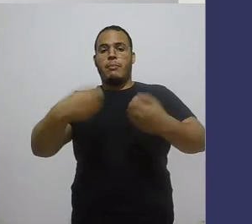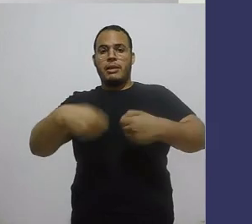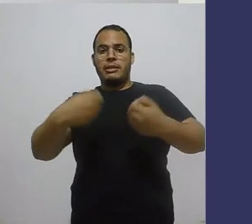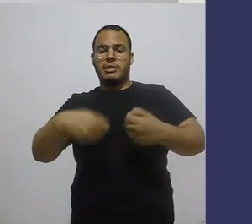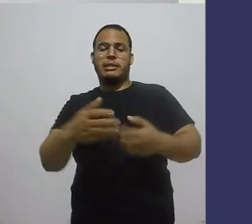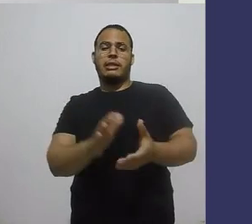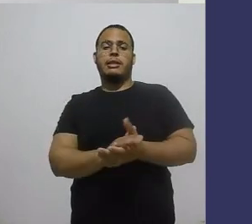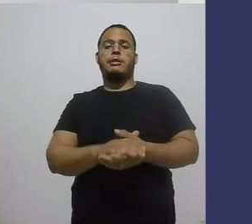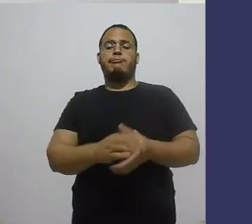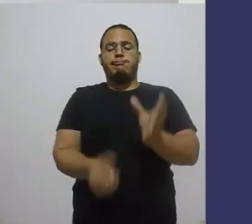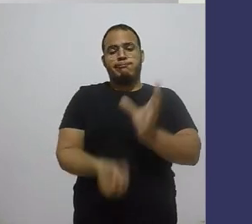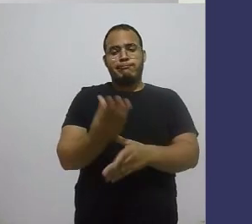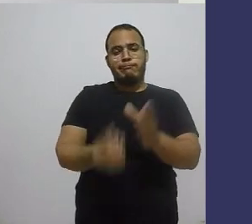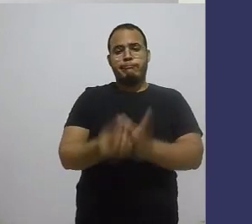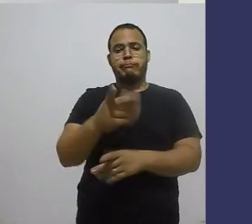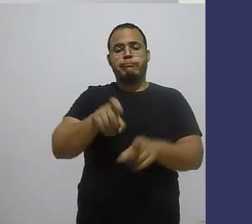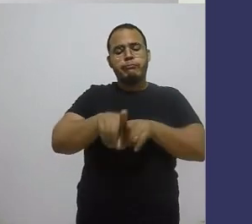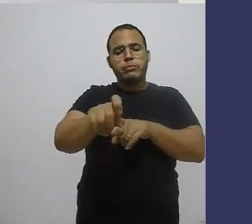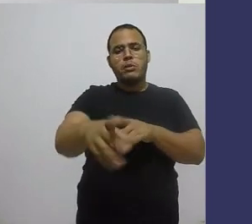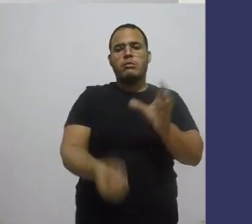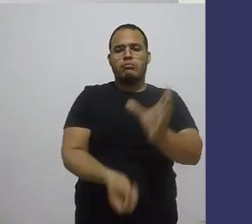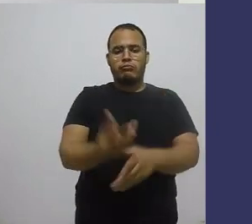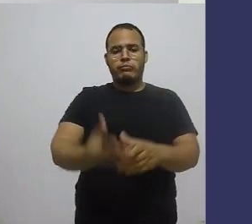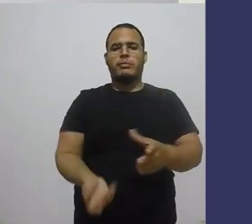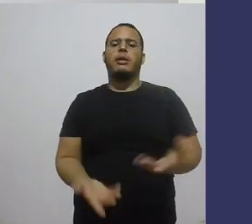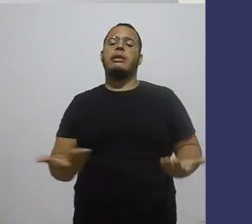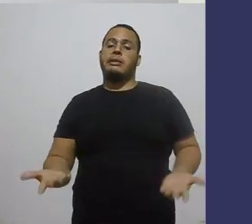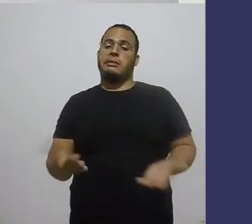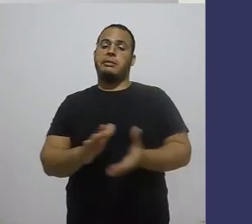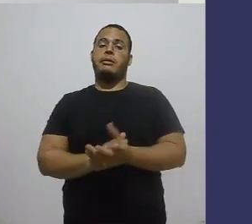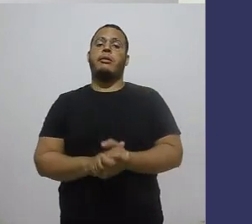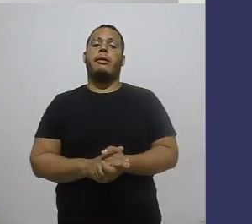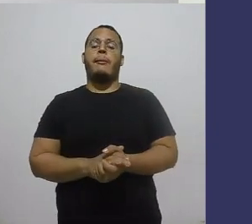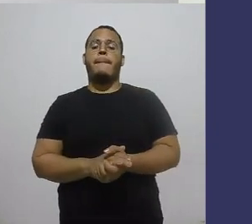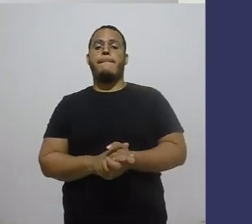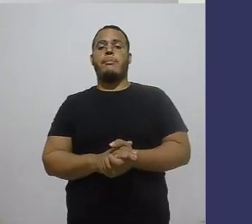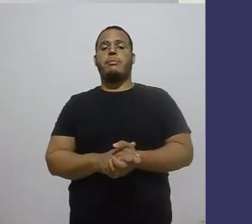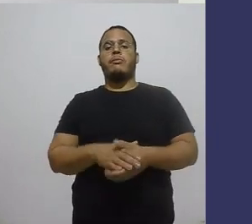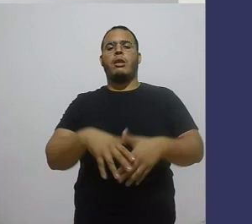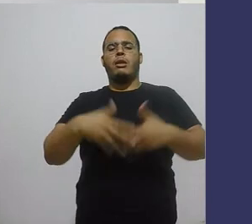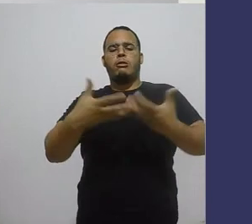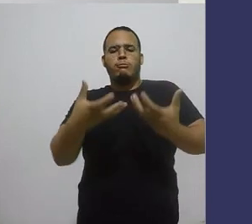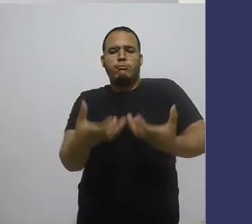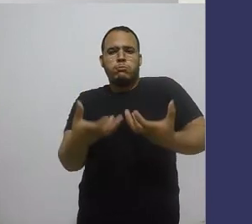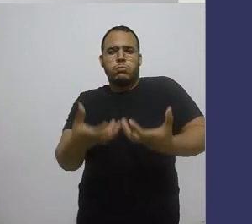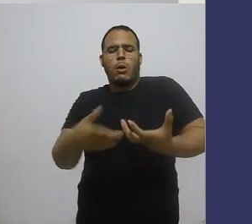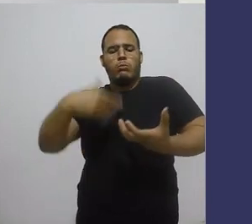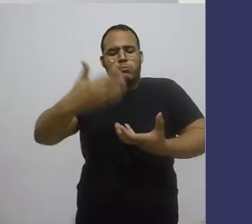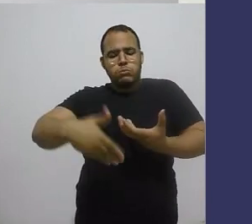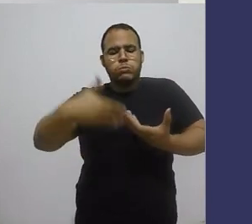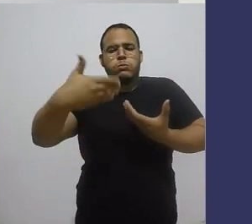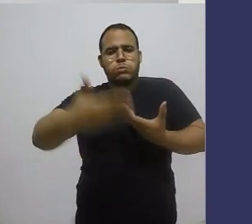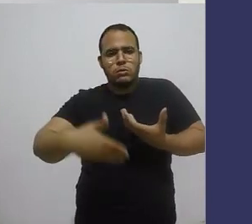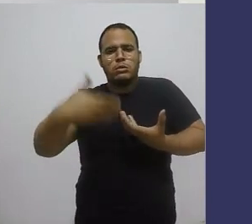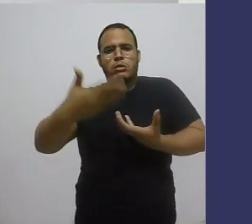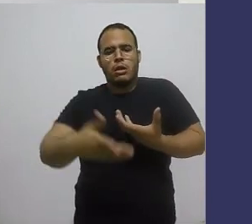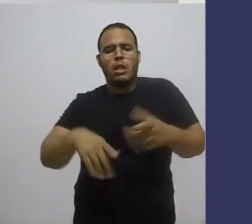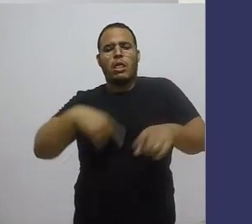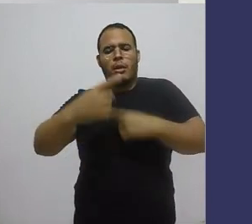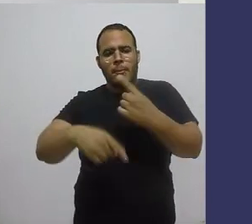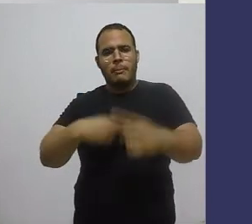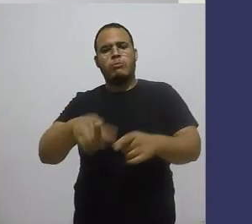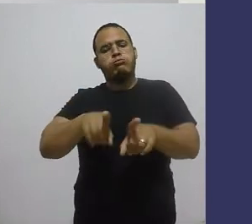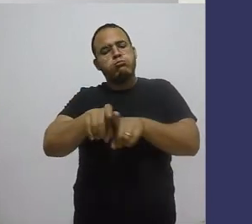ser produzido, certo? A gente vai dizer aqui, né, que eles vão maturar, né, vão se desenvolver, vão